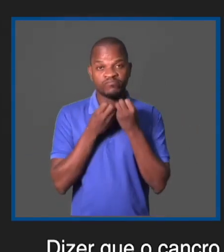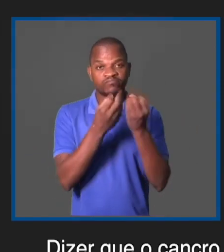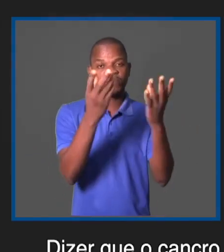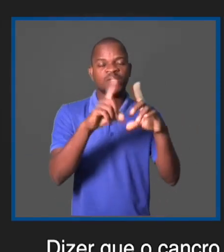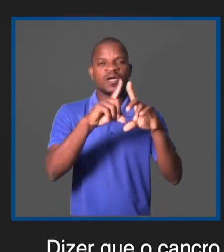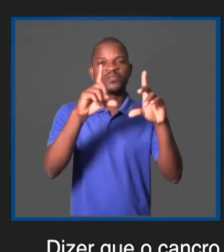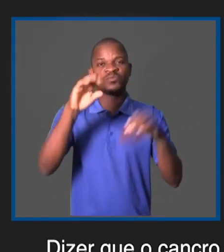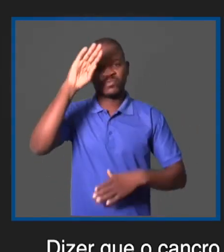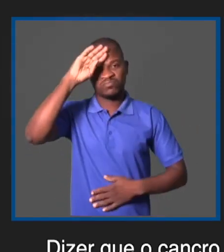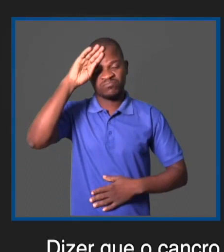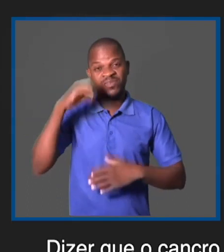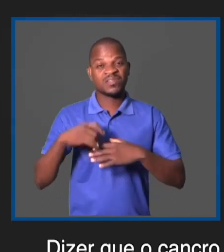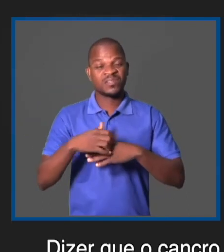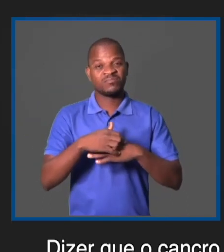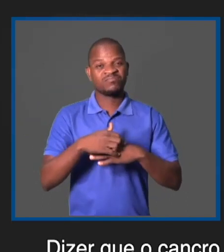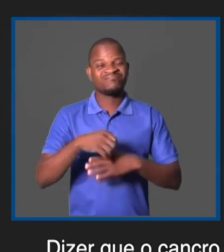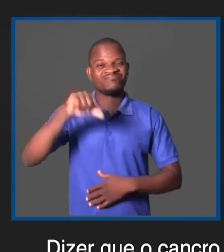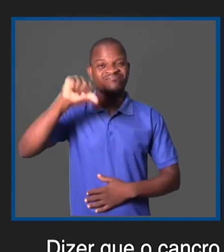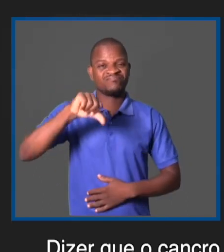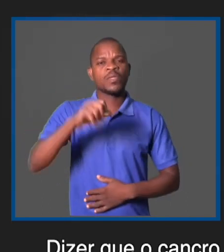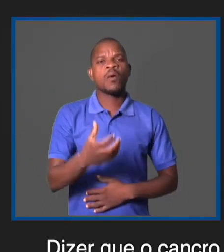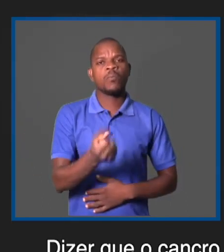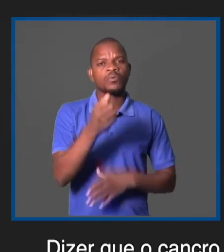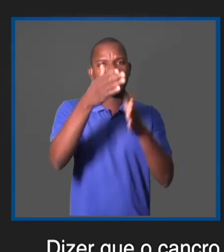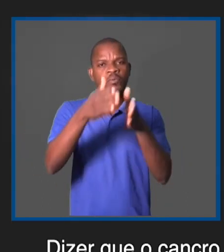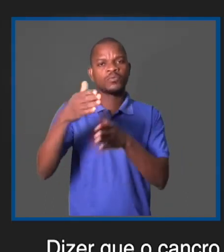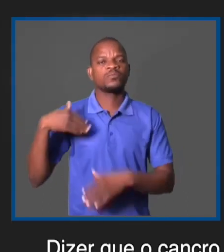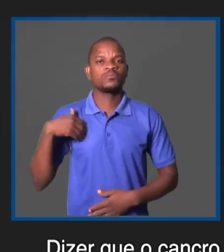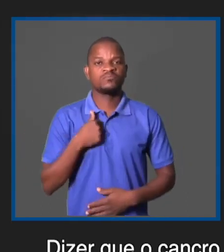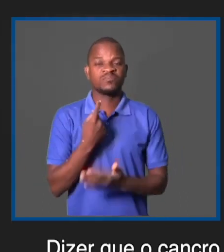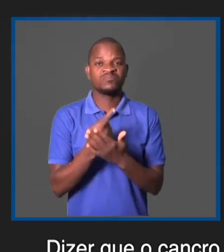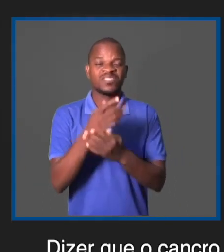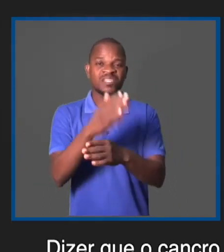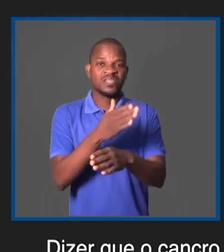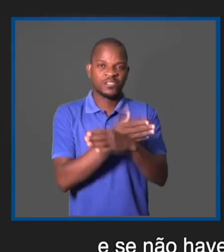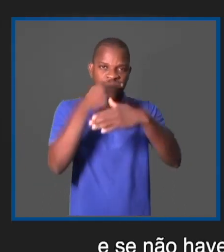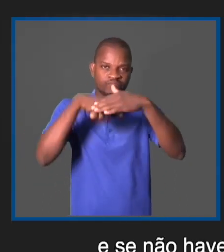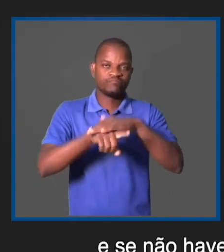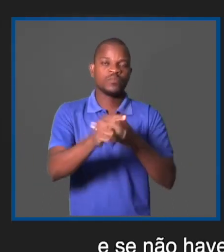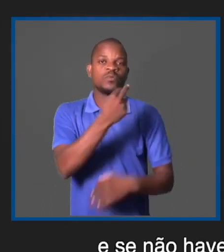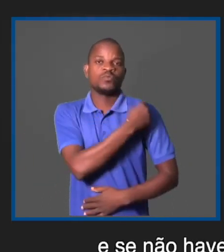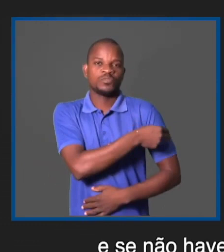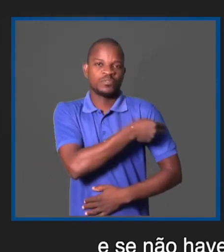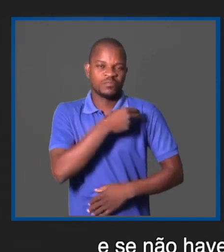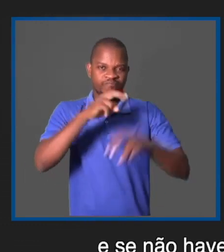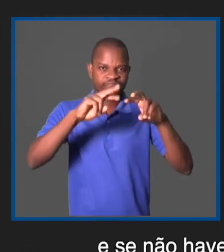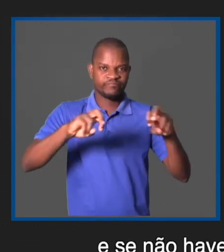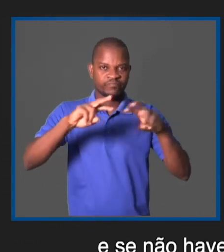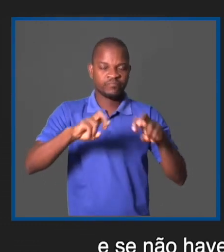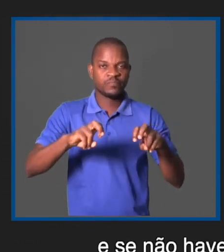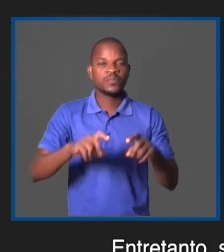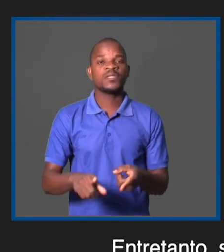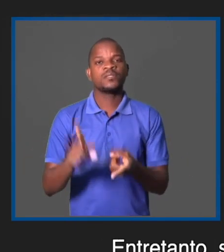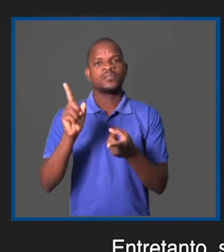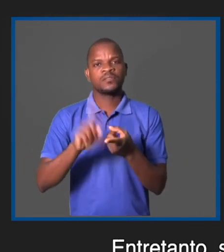Dizer que o cancro é uma doença potencialmente fatal se não detectada antecipadamente e se não houver intervenções